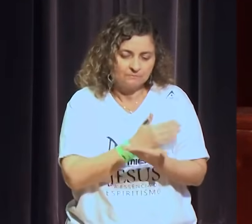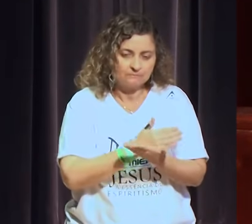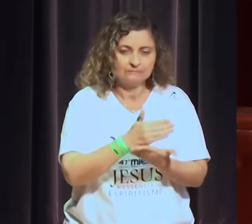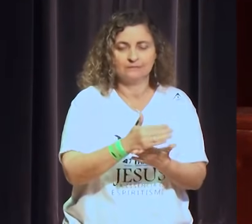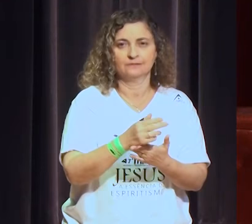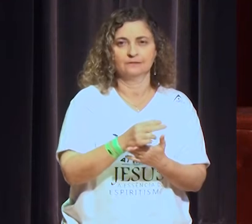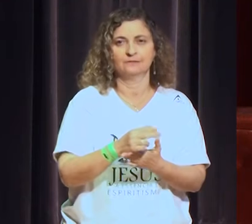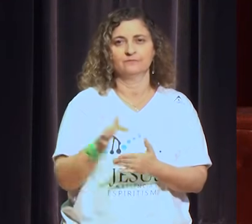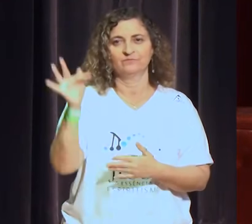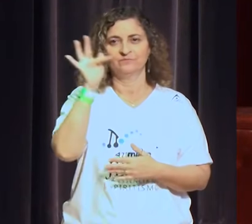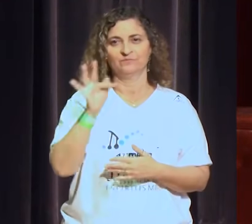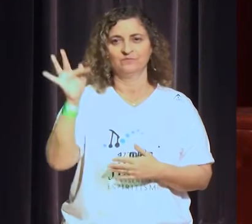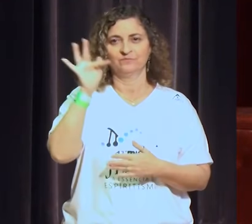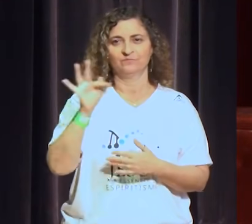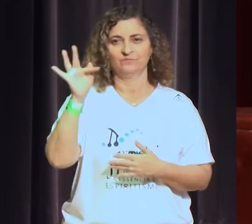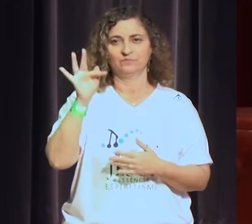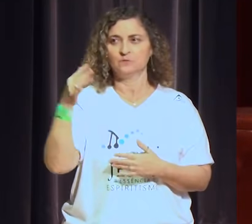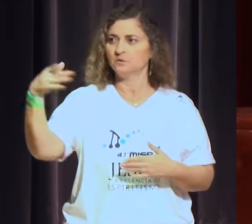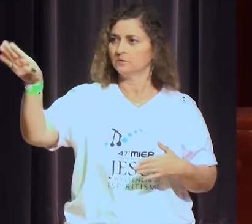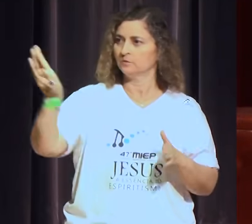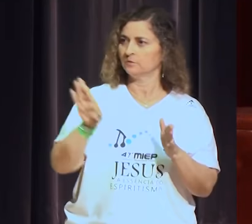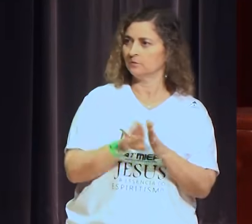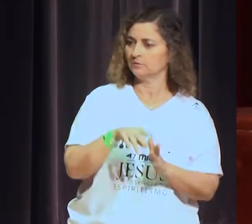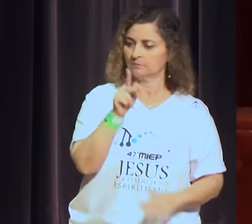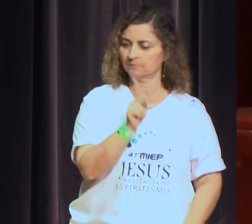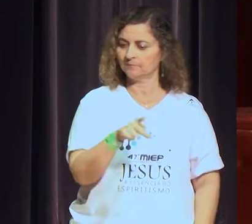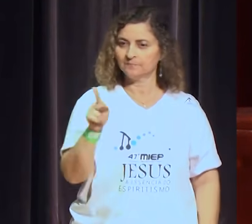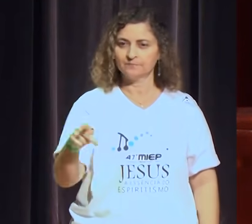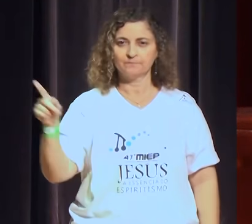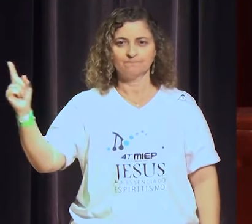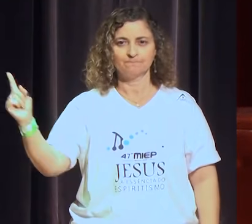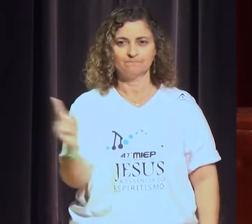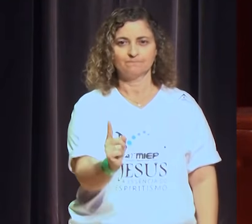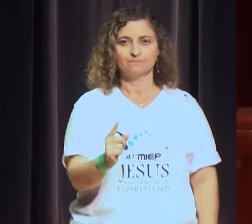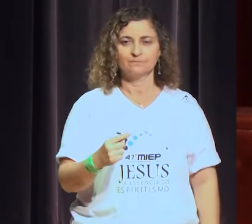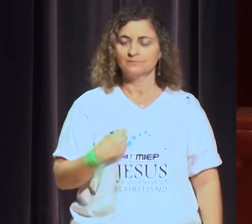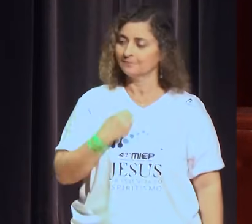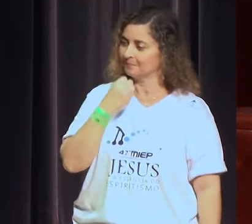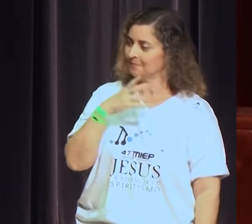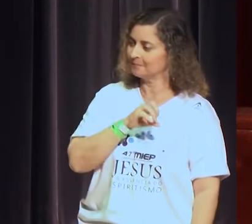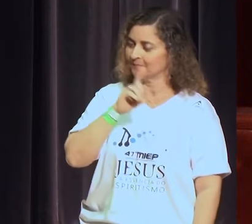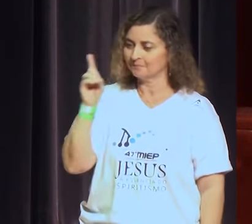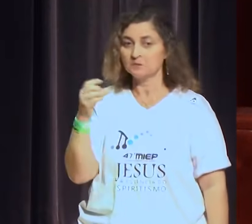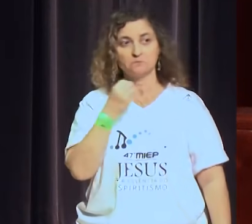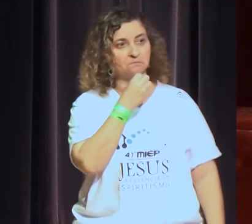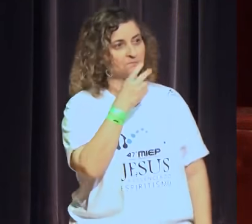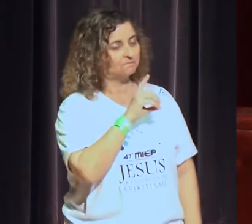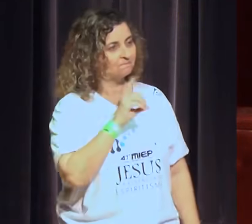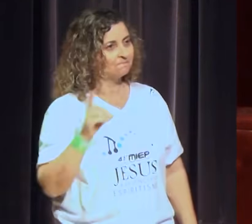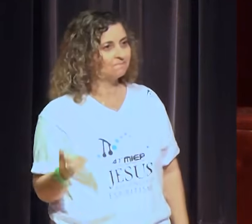Então você chega, você entrou hoje na faculdade, é seu primeiro dia de aula. Aí você chega o seu professor.